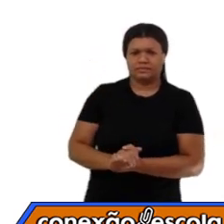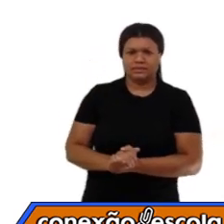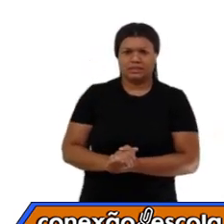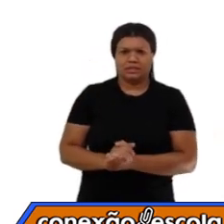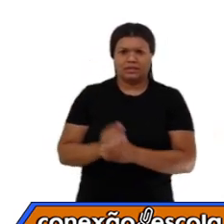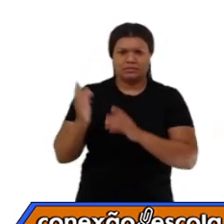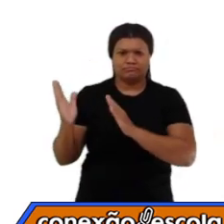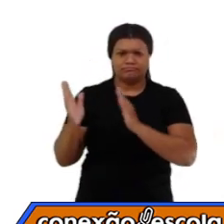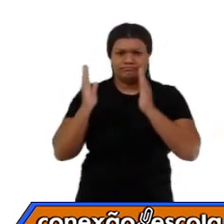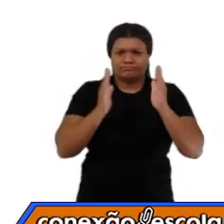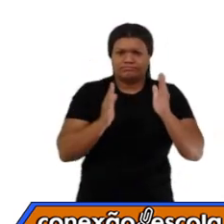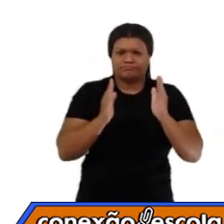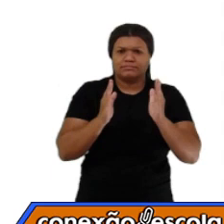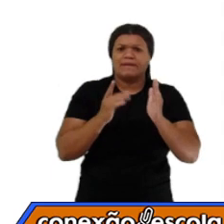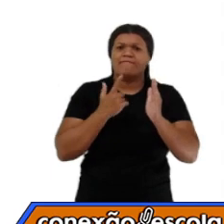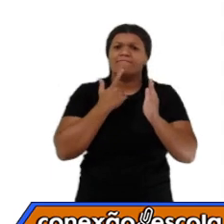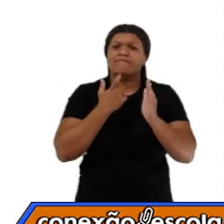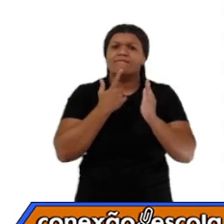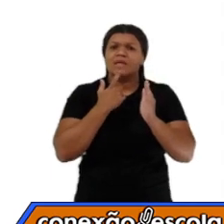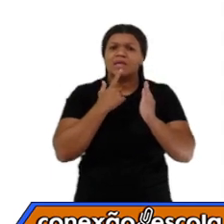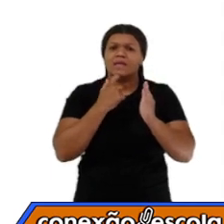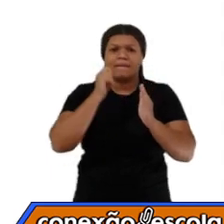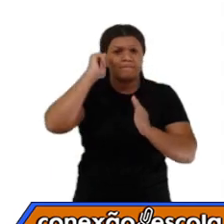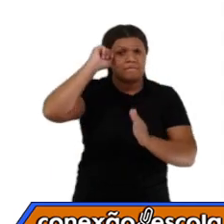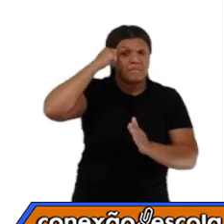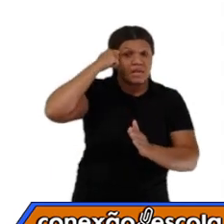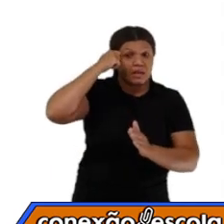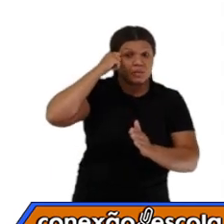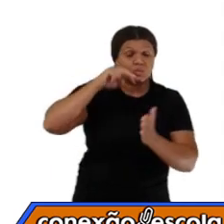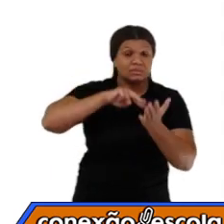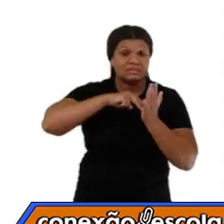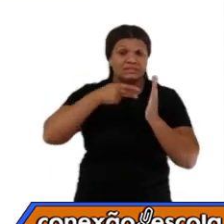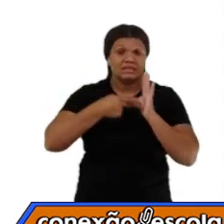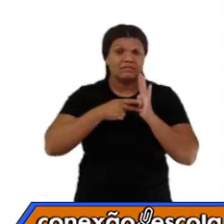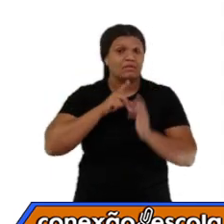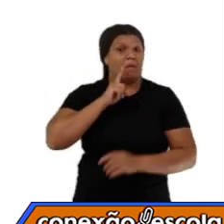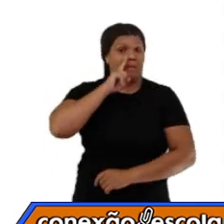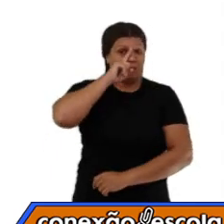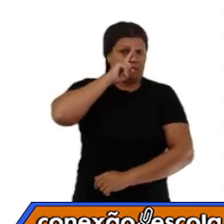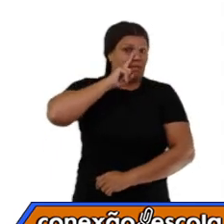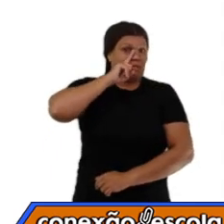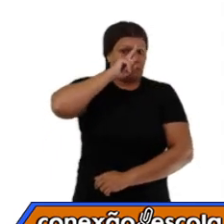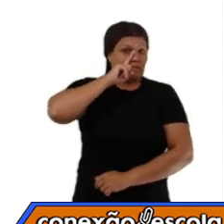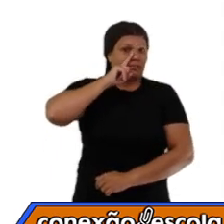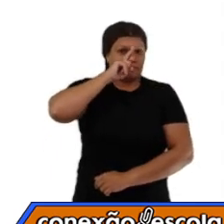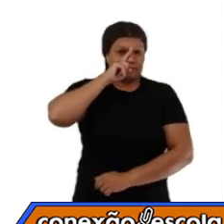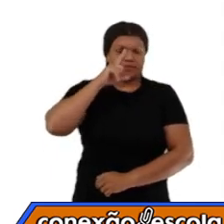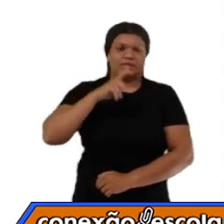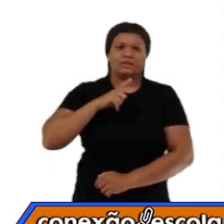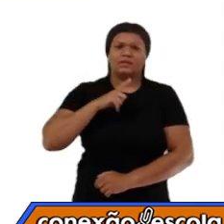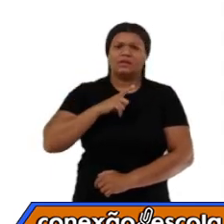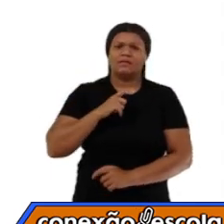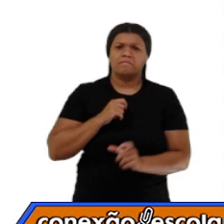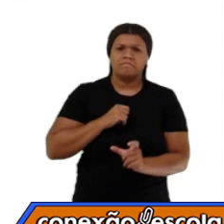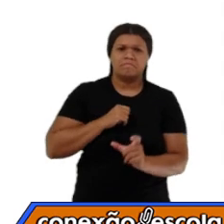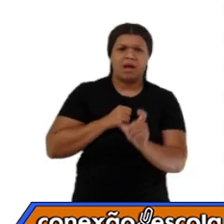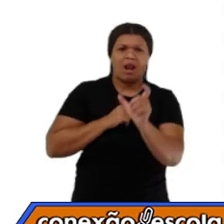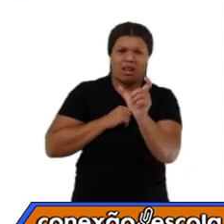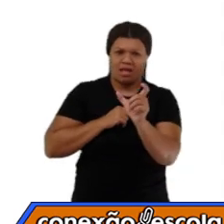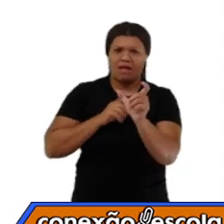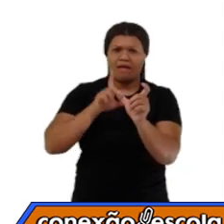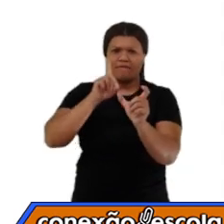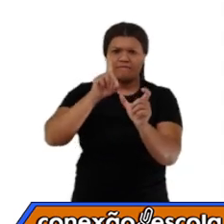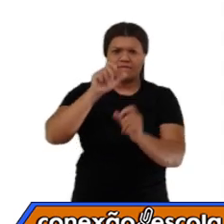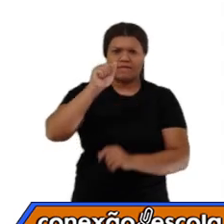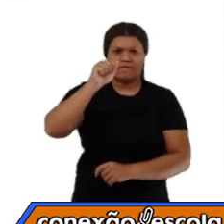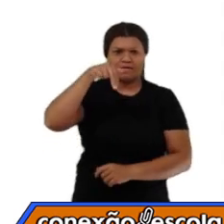tenho os tons de vermelho e preto, que significam perigo. E aqui eu tenho a palavra danger, muito conhecida para